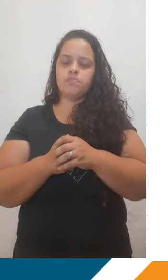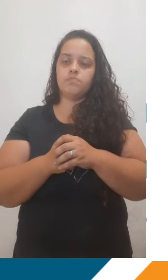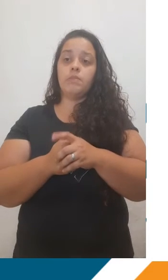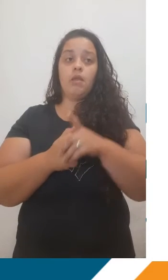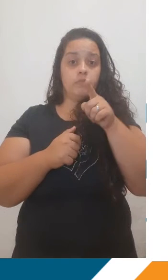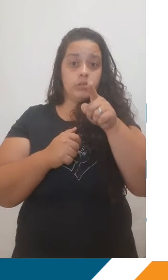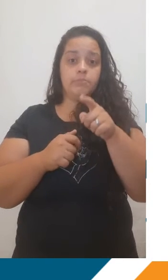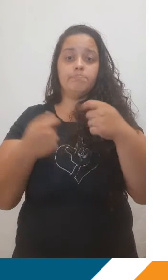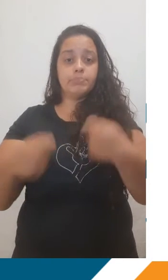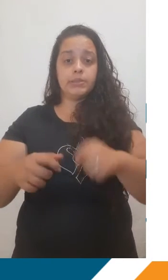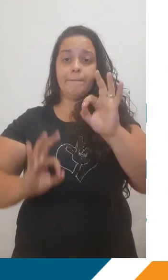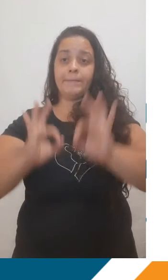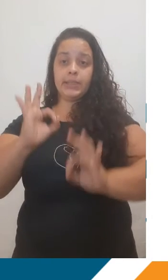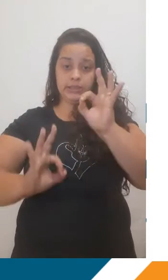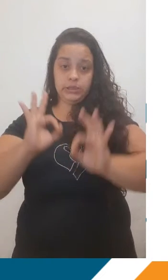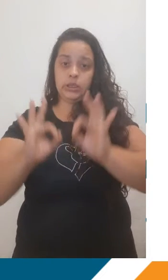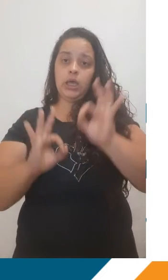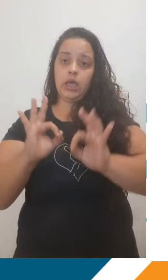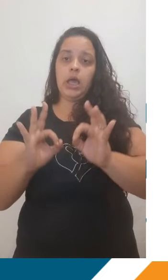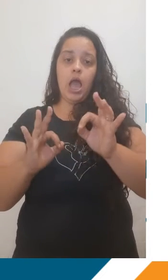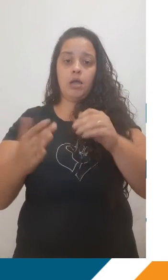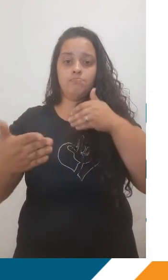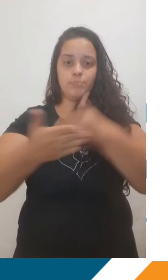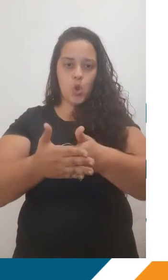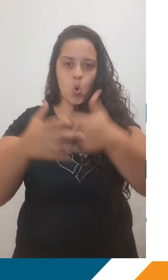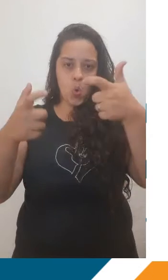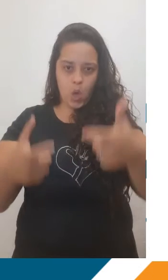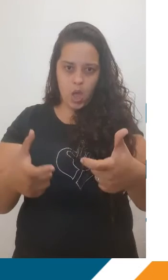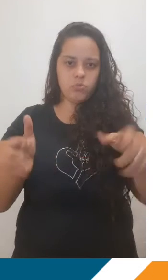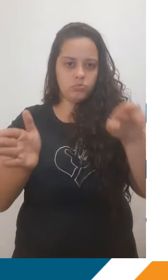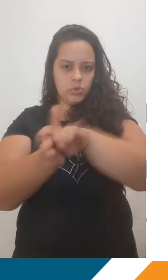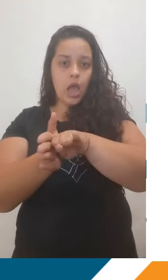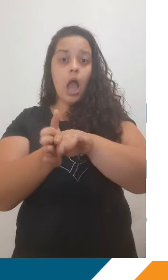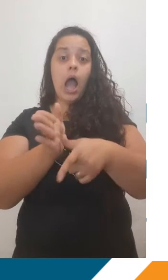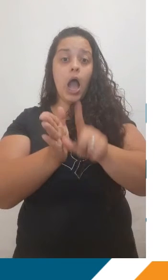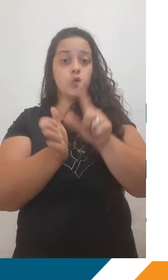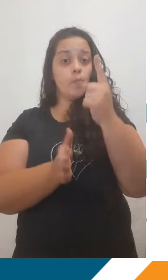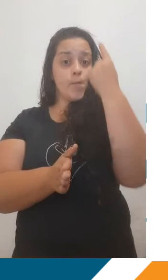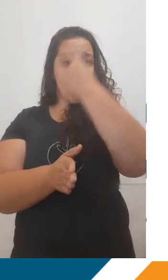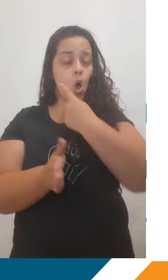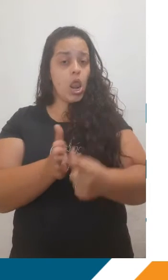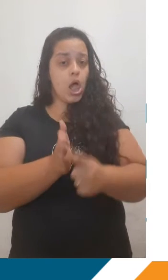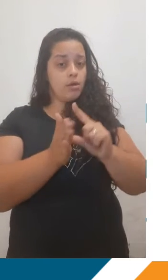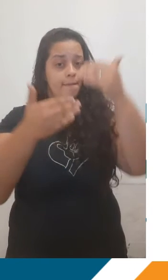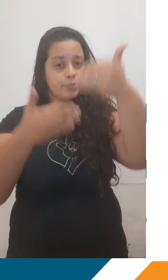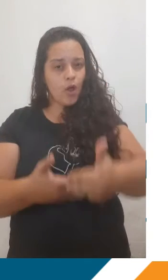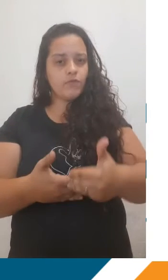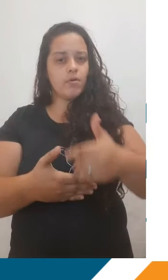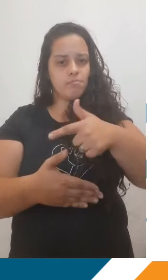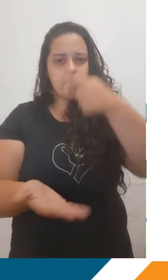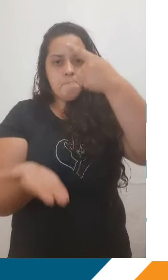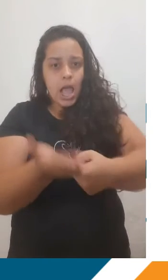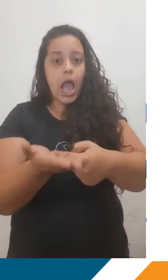E você deve se planejar para chegar a esse local com pelo menos 1 hora de antecedência, tá, gente?